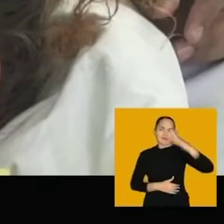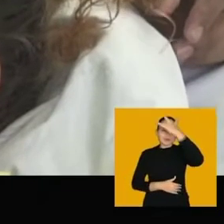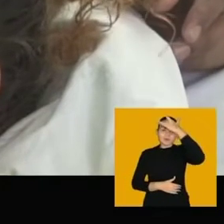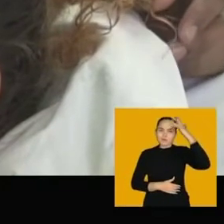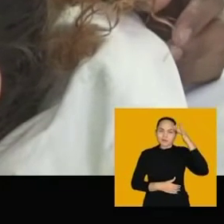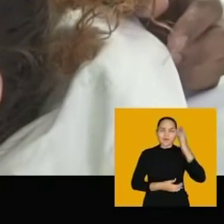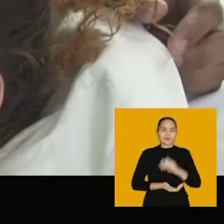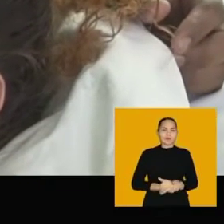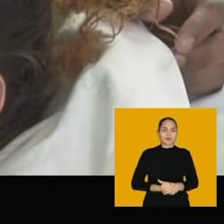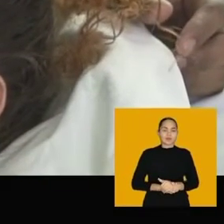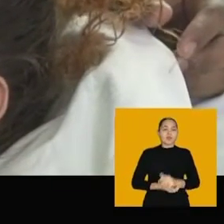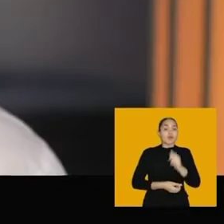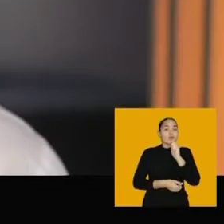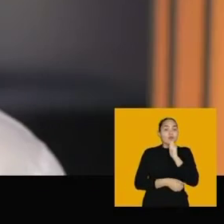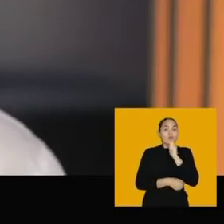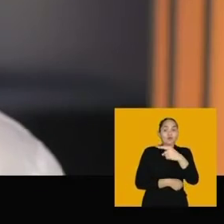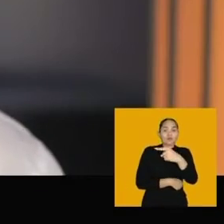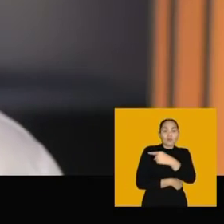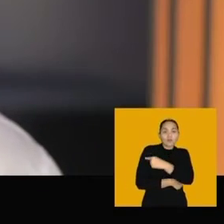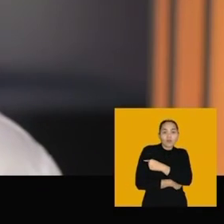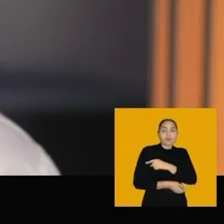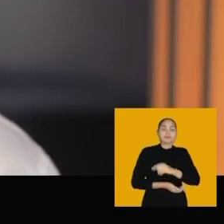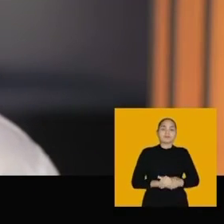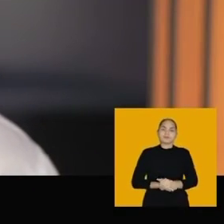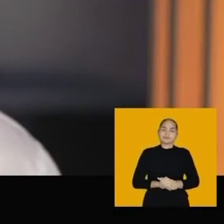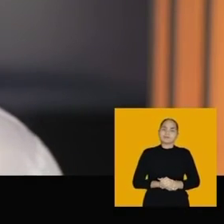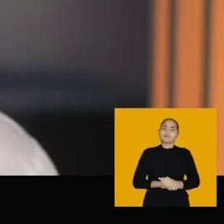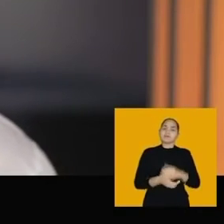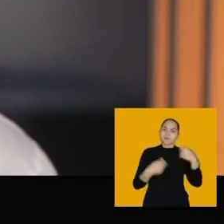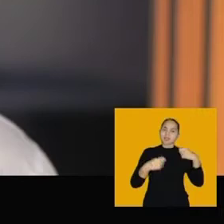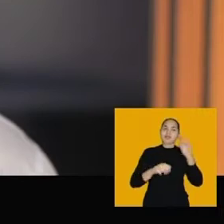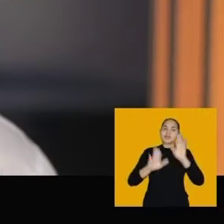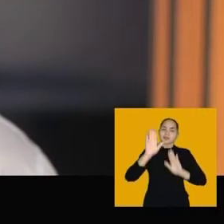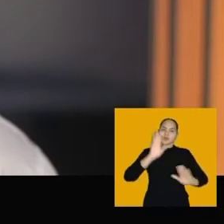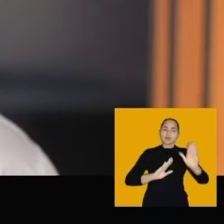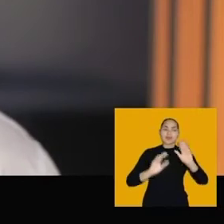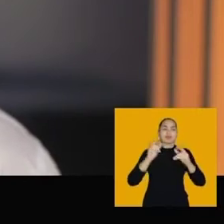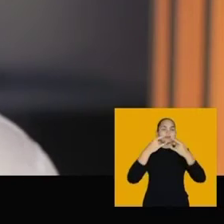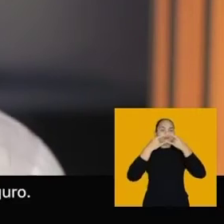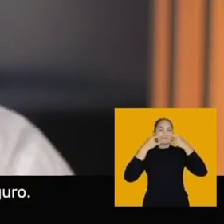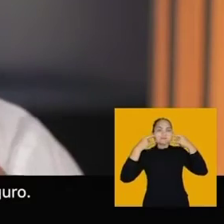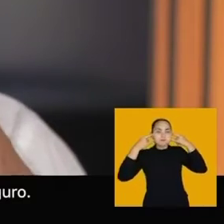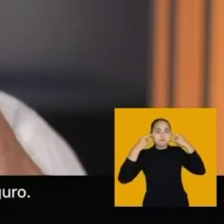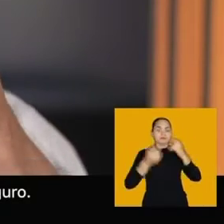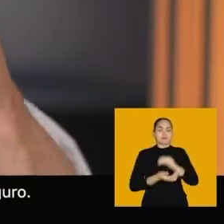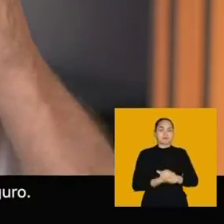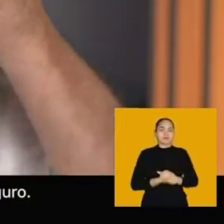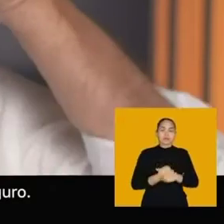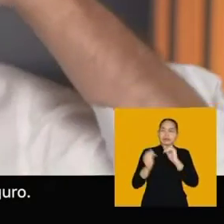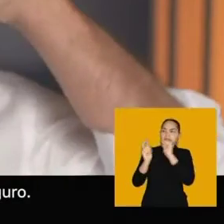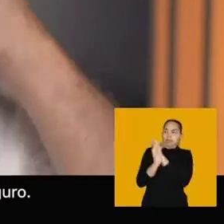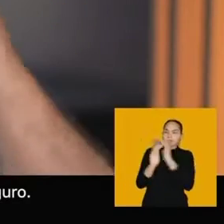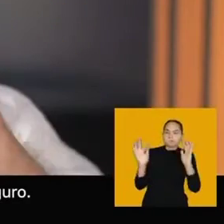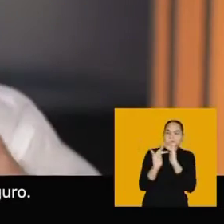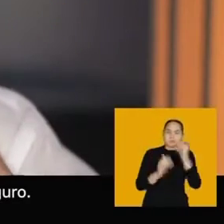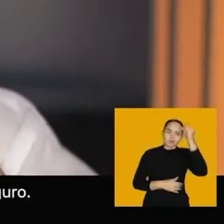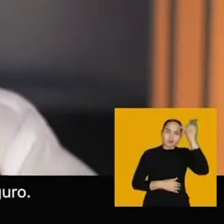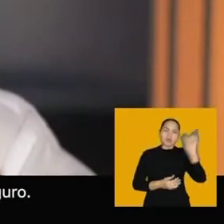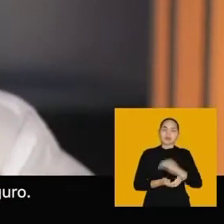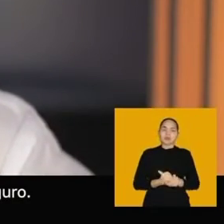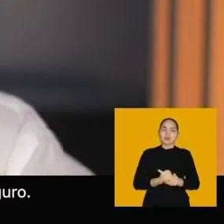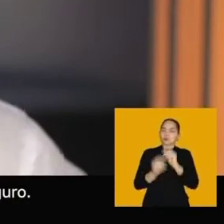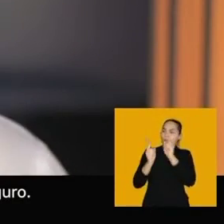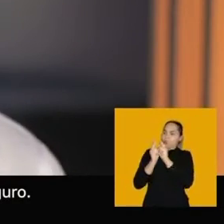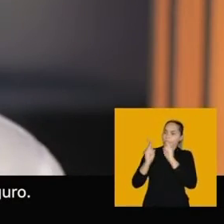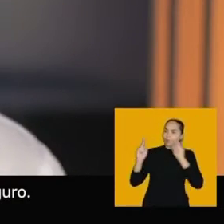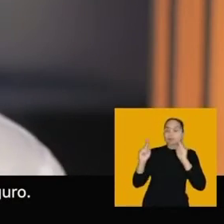as pessoas. Enquanto a vacina não chega, vamos nos proteger. Use a máscara, evite